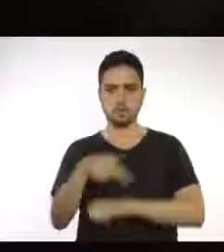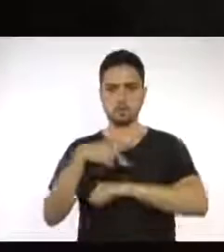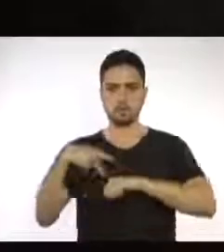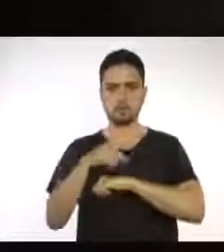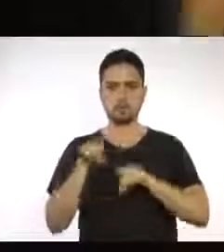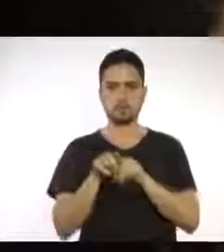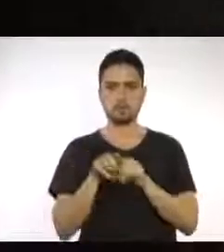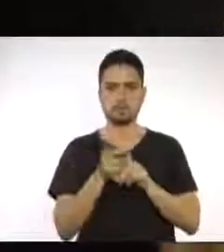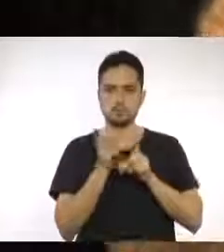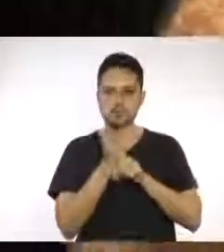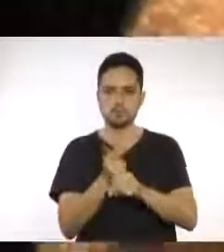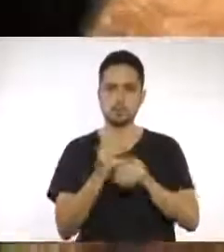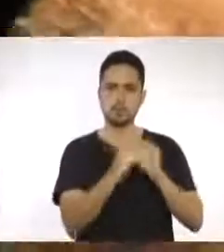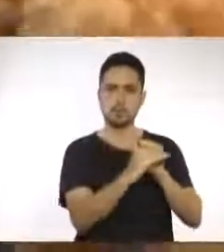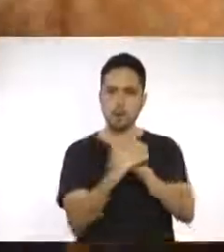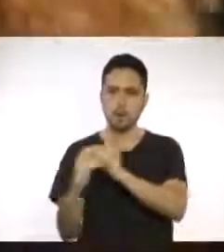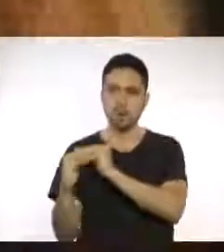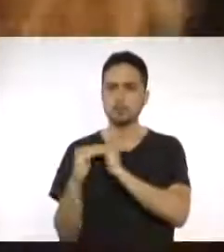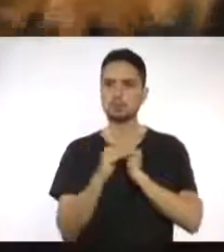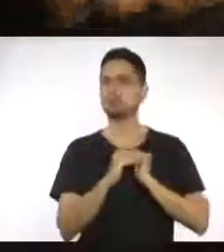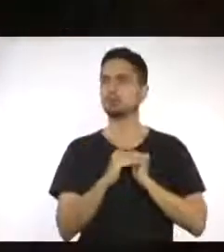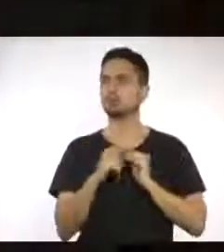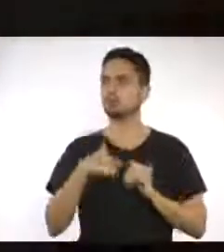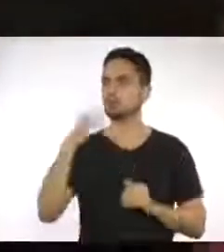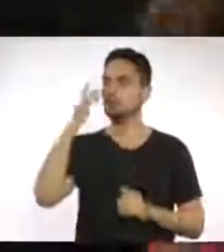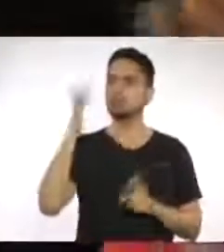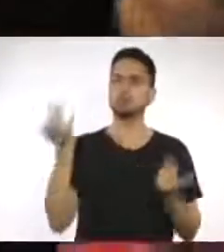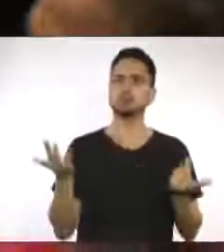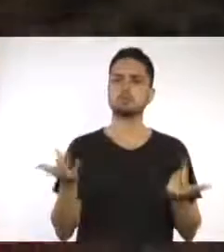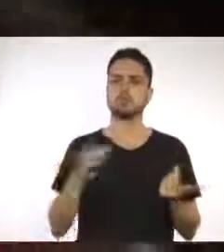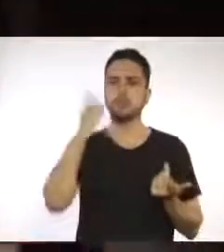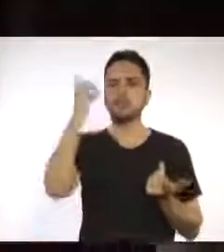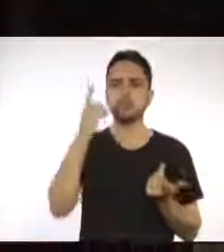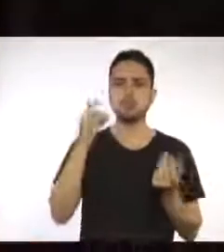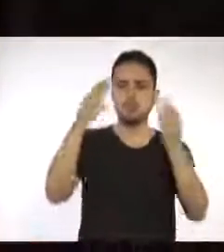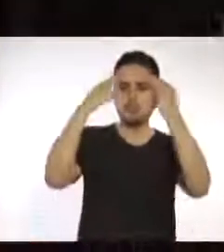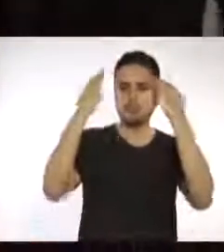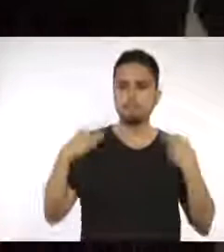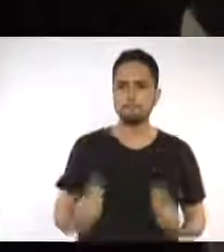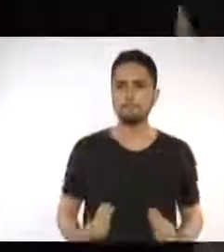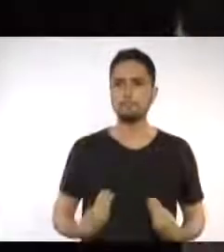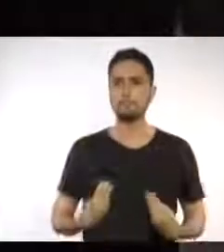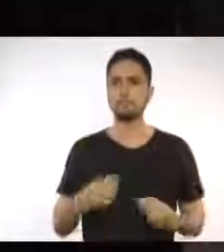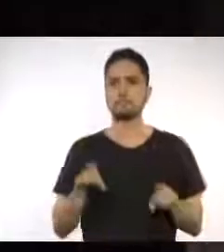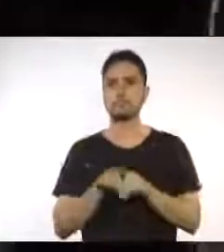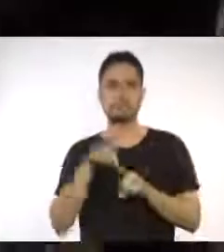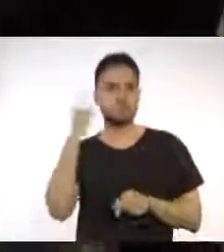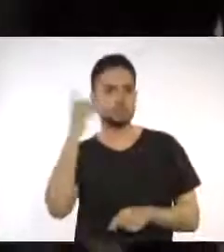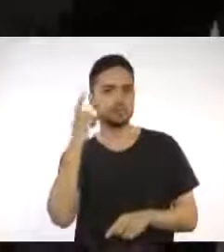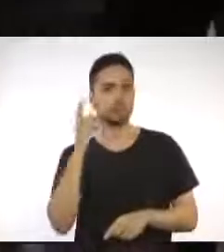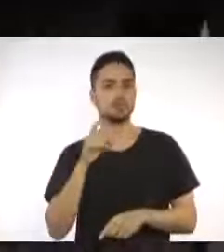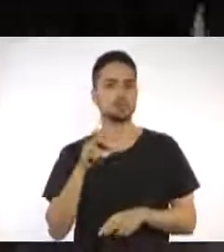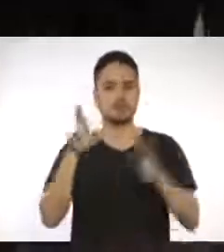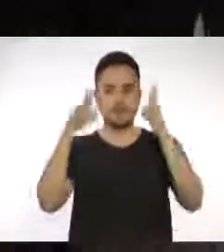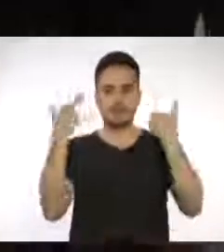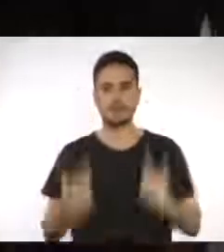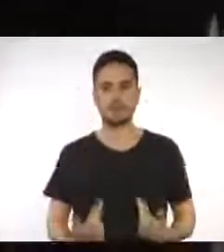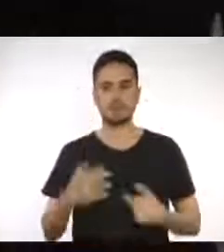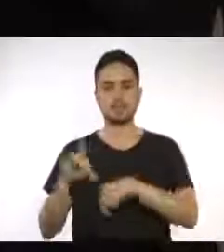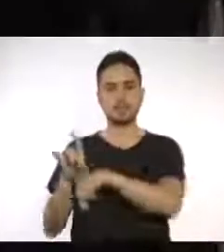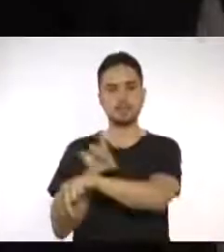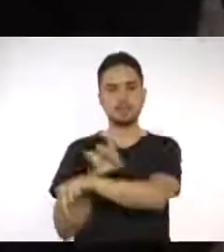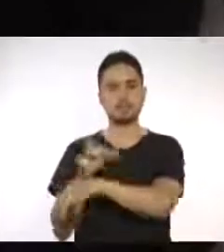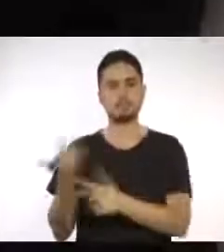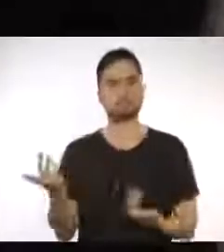pela igualdade. Acho que essa foi, deputada Mônica Francisco, deputada Renata e deputada Dani, mais